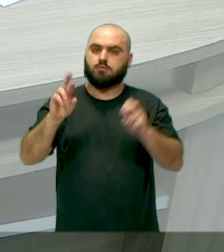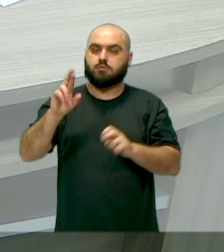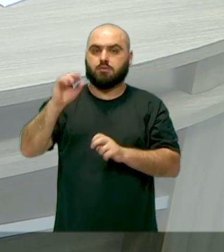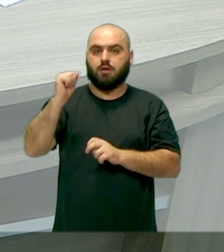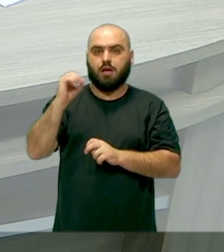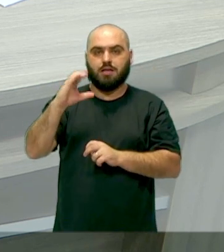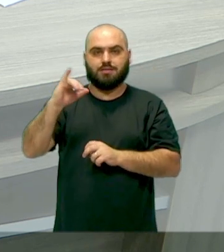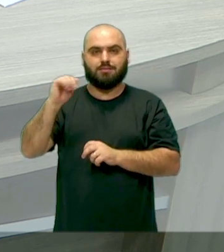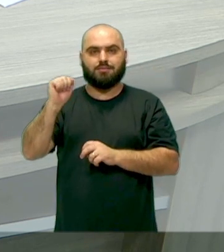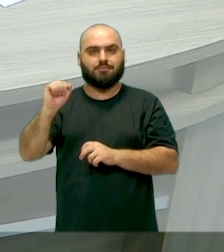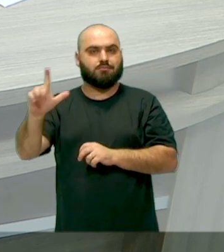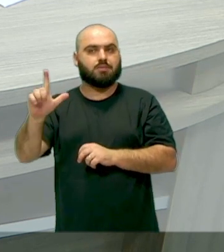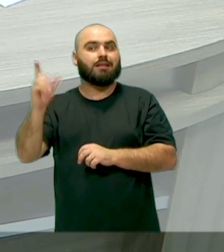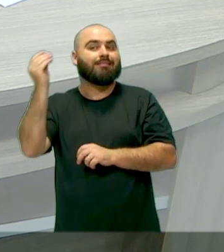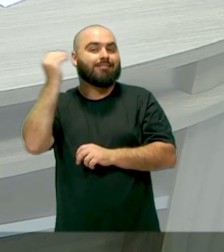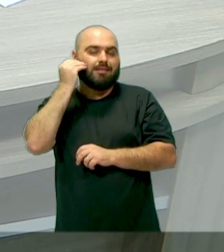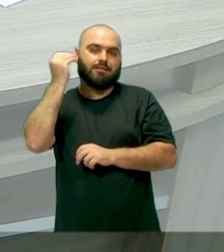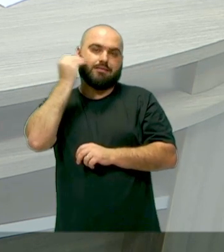tentou